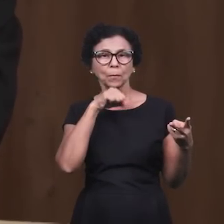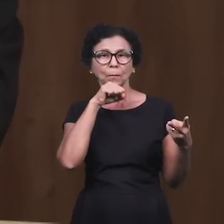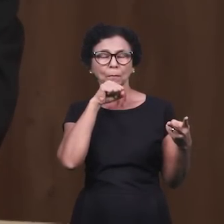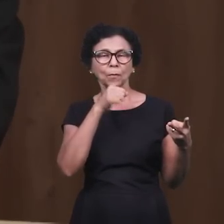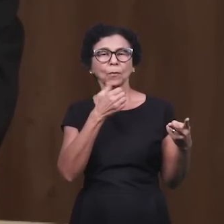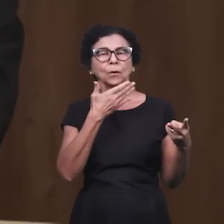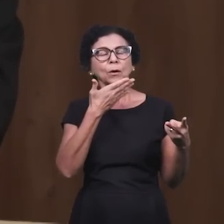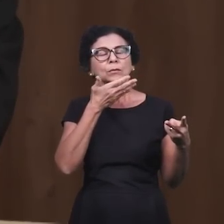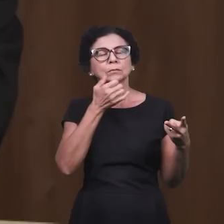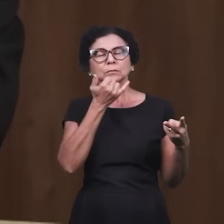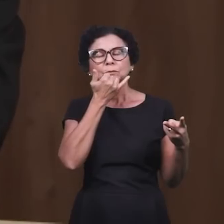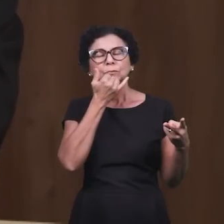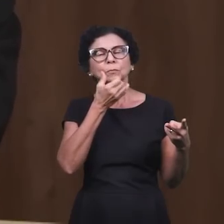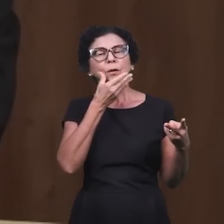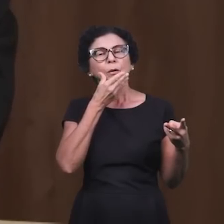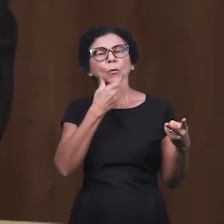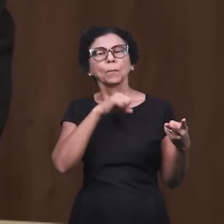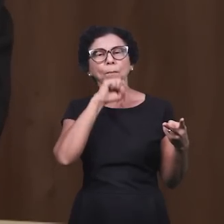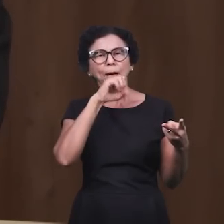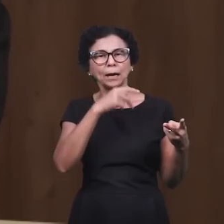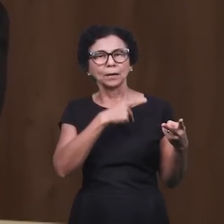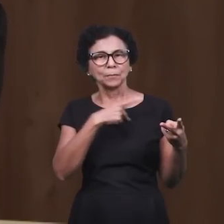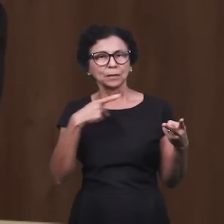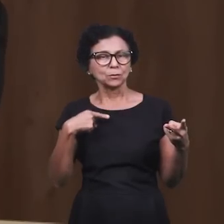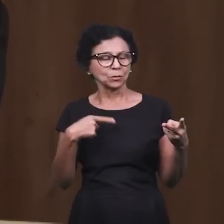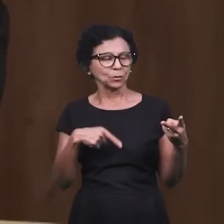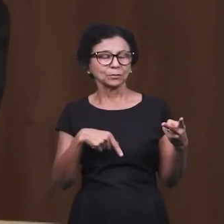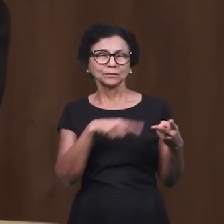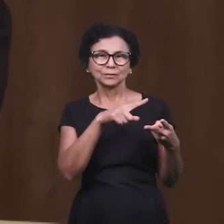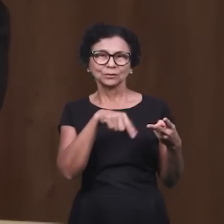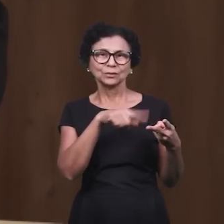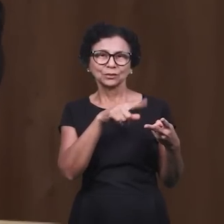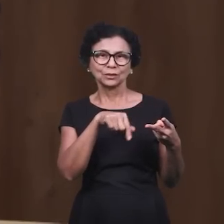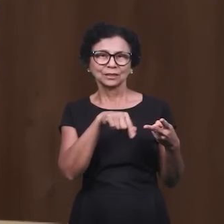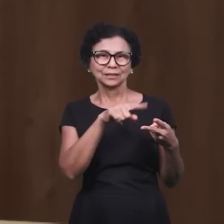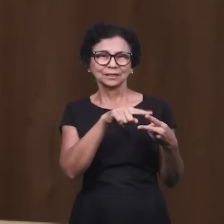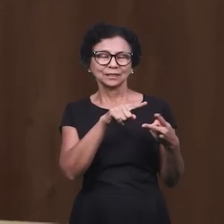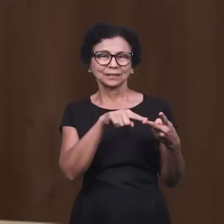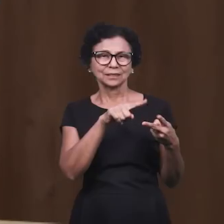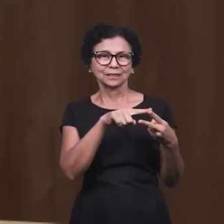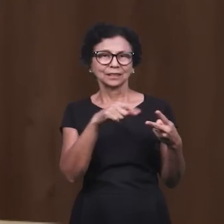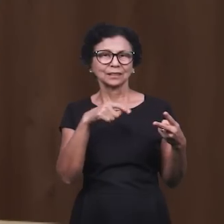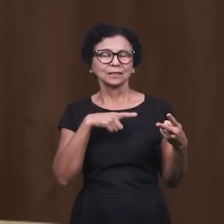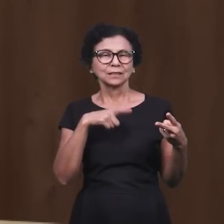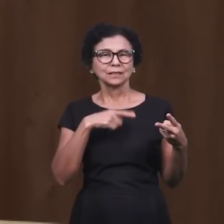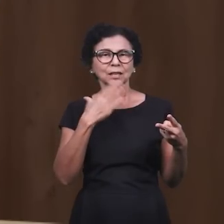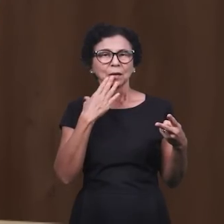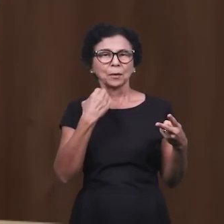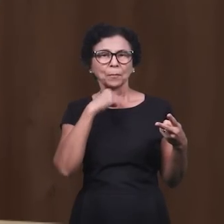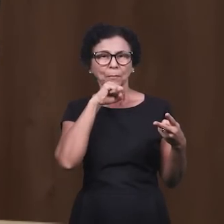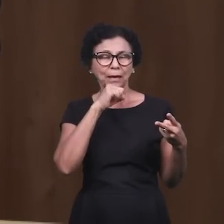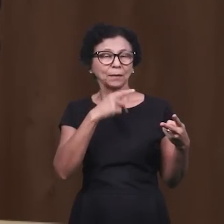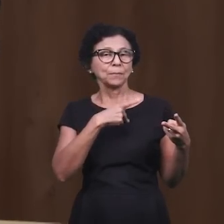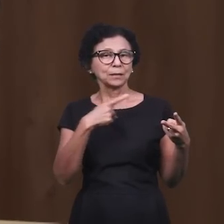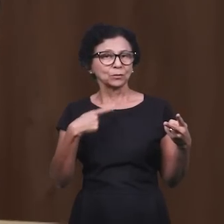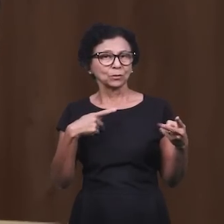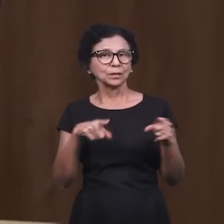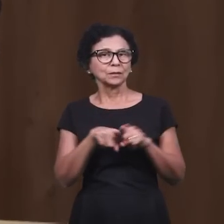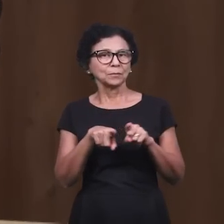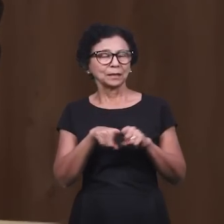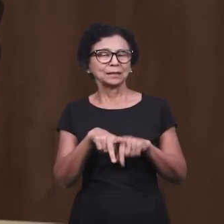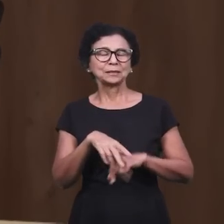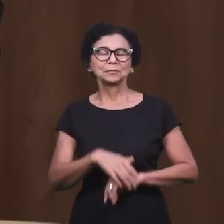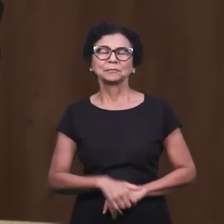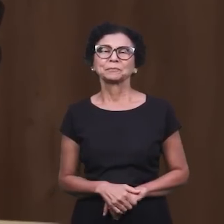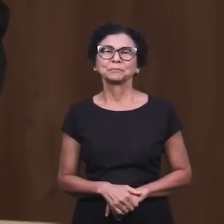Lide, e estão aqui hoje também como pastores. Então isso é a palavra vivida. Amém. Isso é a palavra não